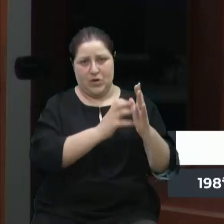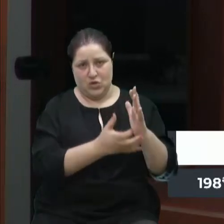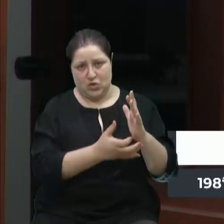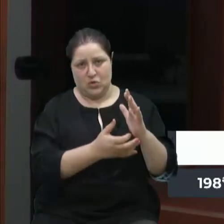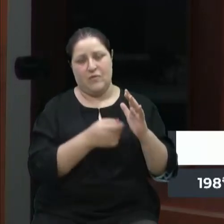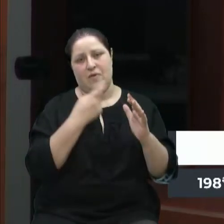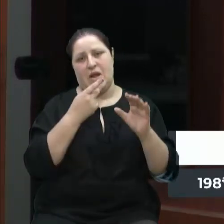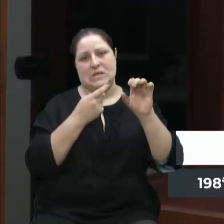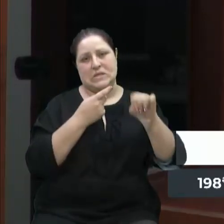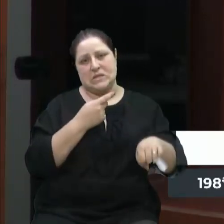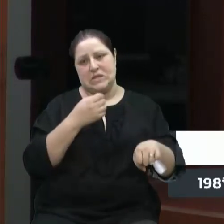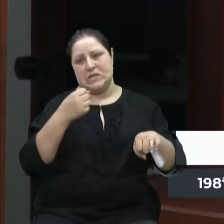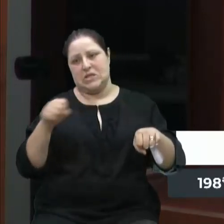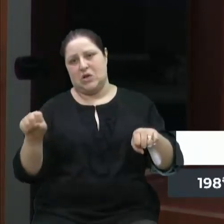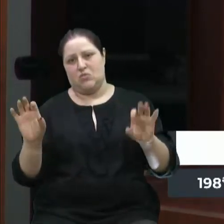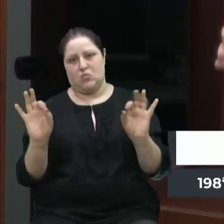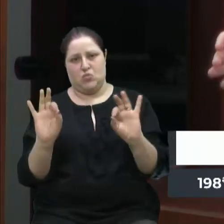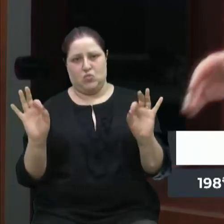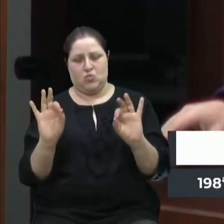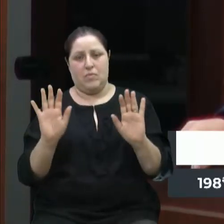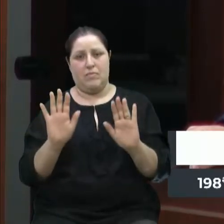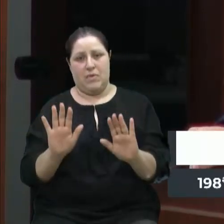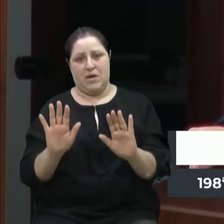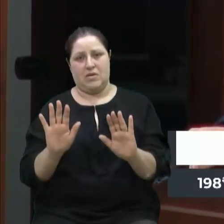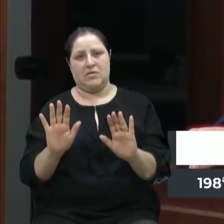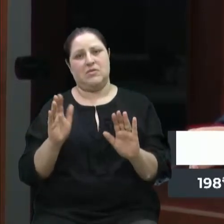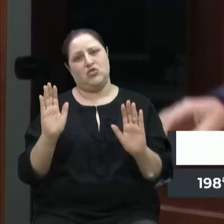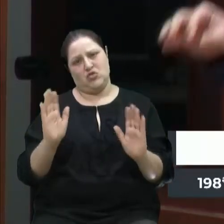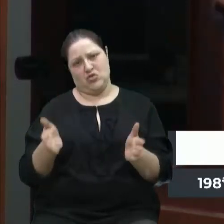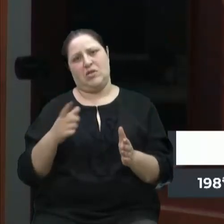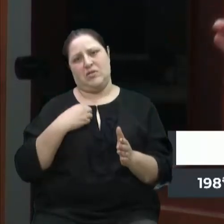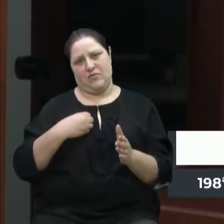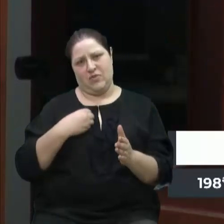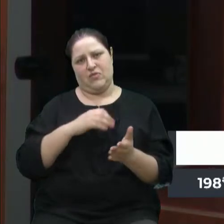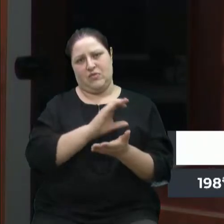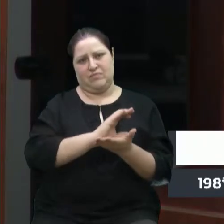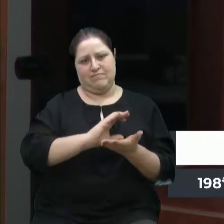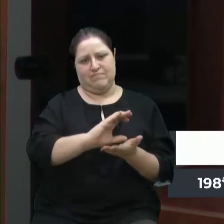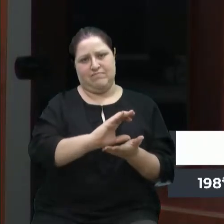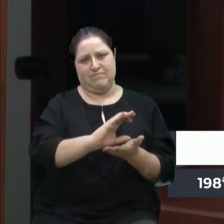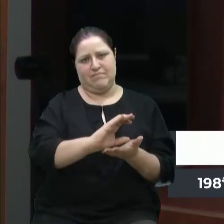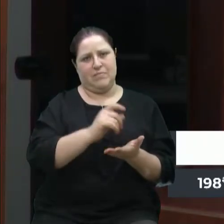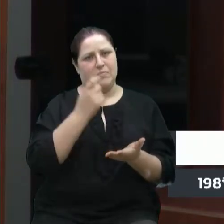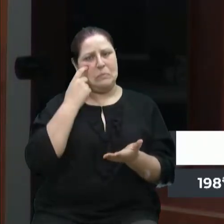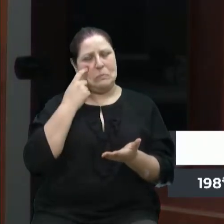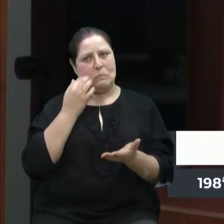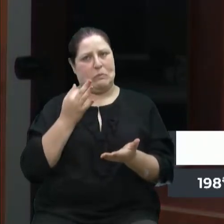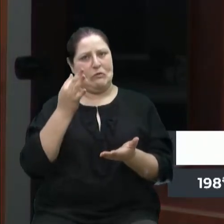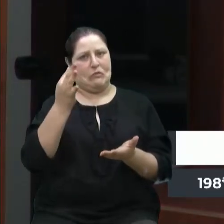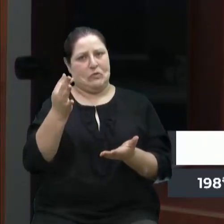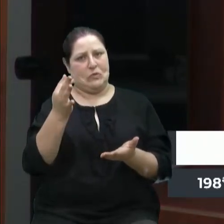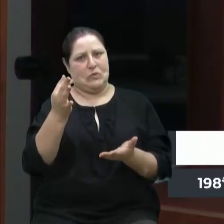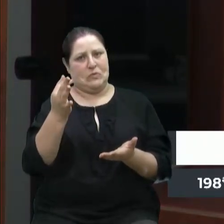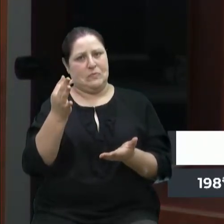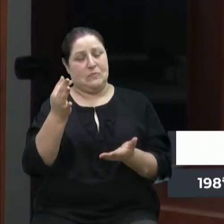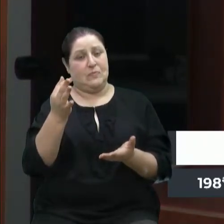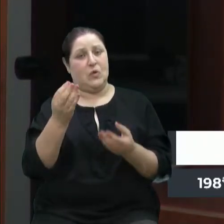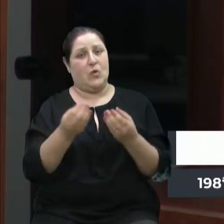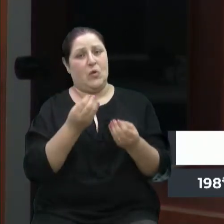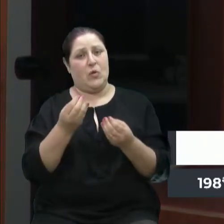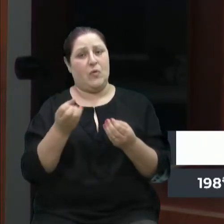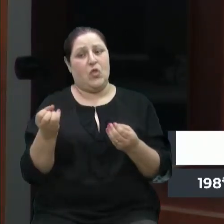um pensamento daquilo que está acontecendo e que vai acontecer na eleição. Que chance terão de renovação os